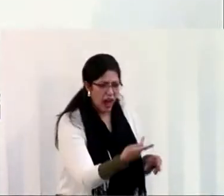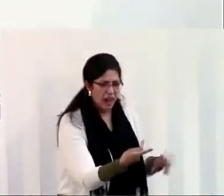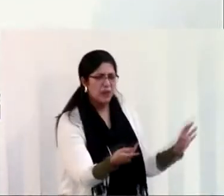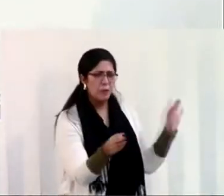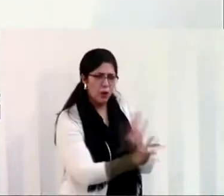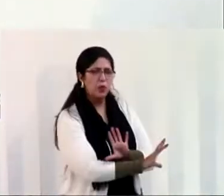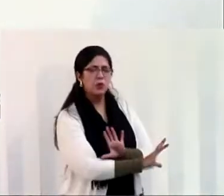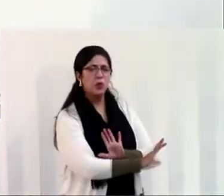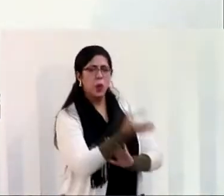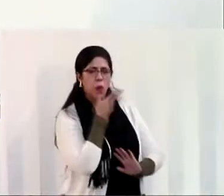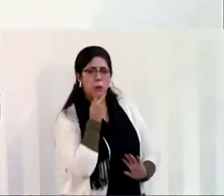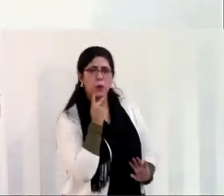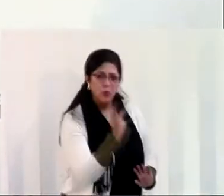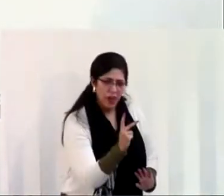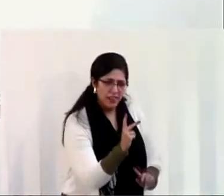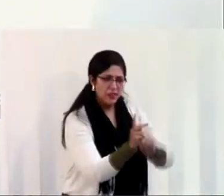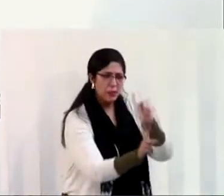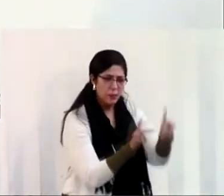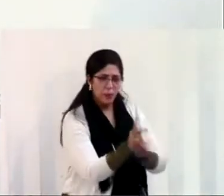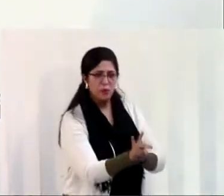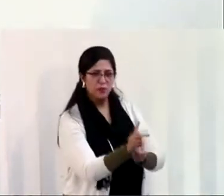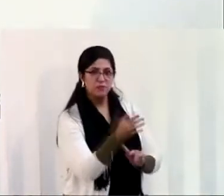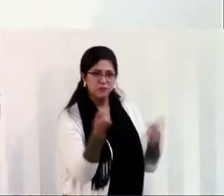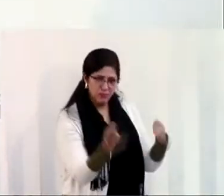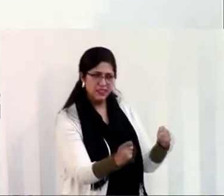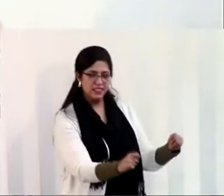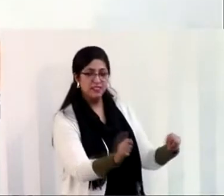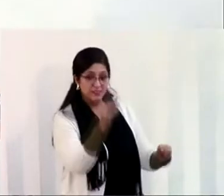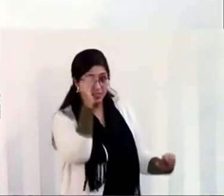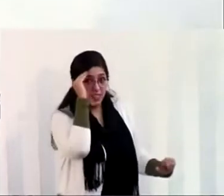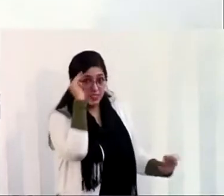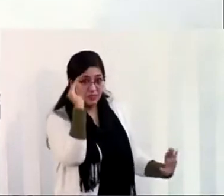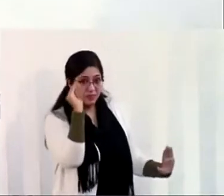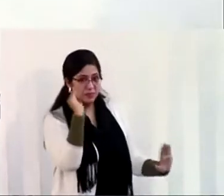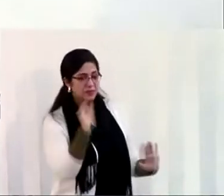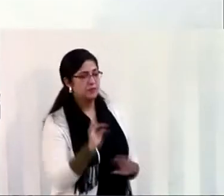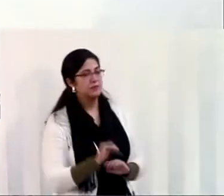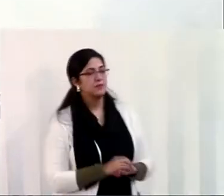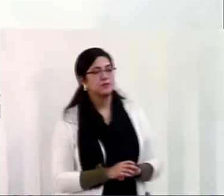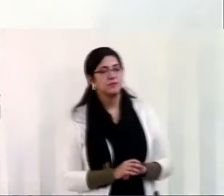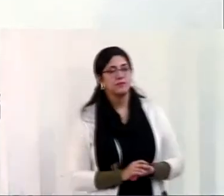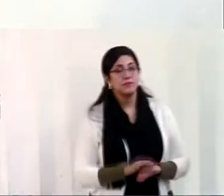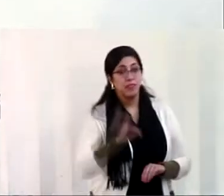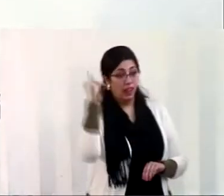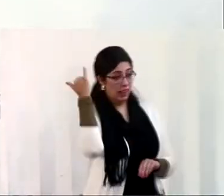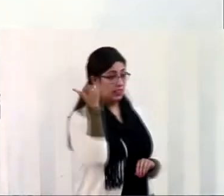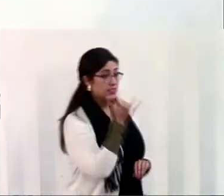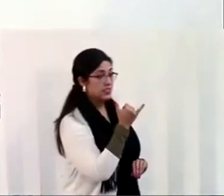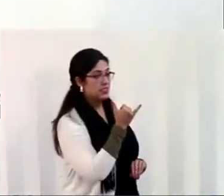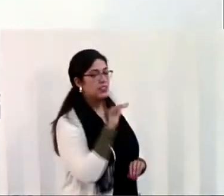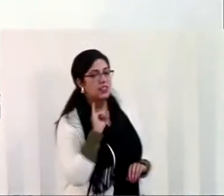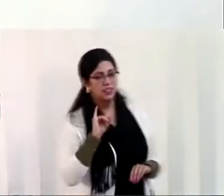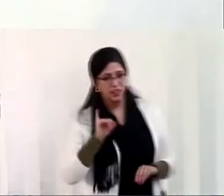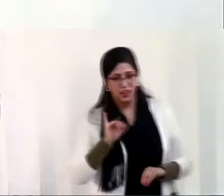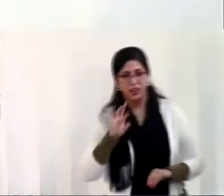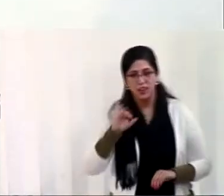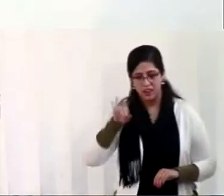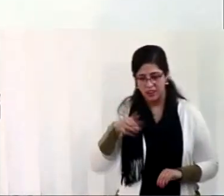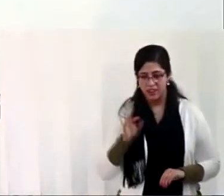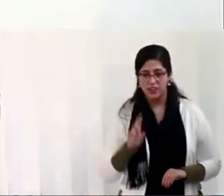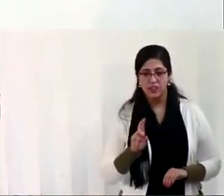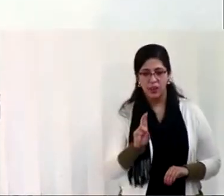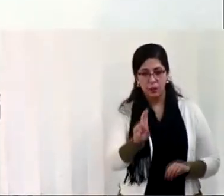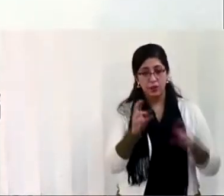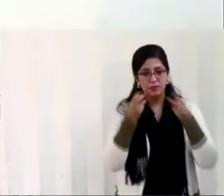falar. Fala ao povo, fala ao povo. Jeremias profetiza durante 5 reis.